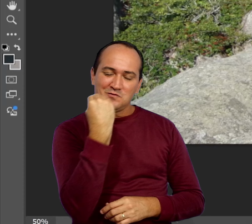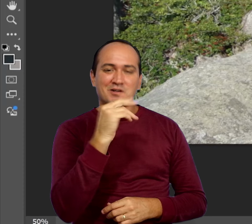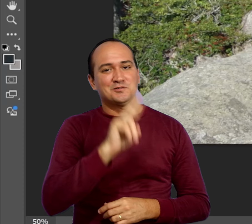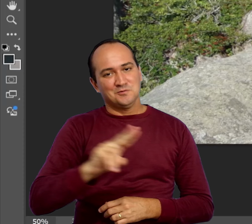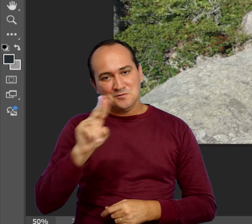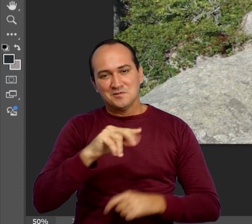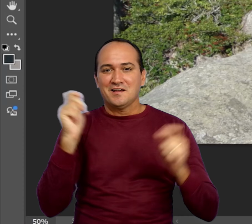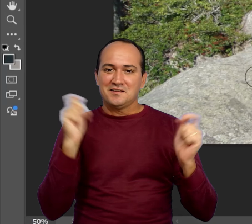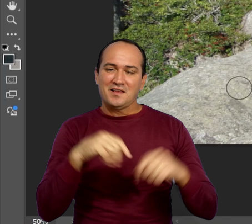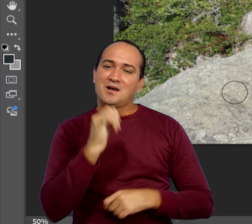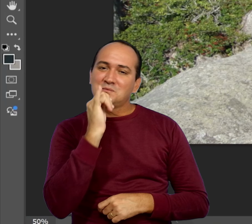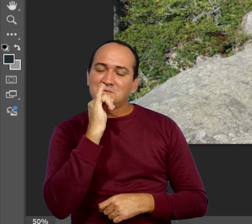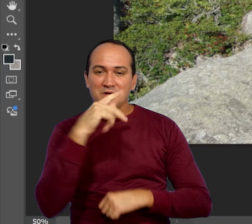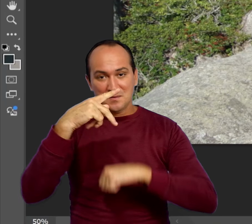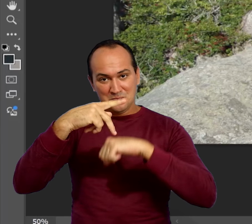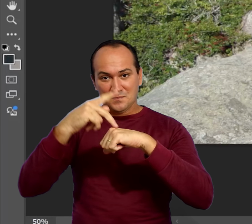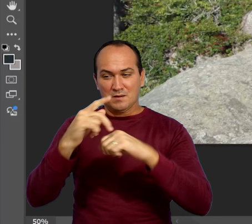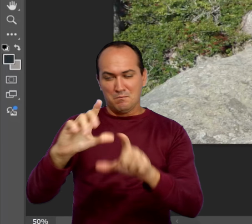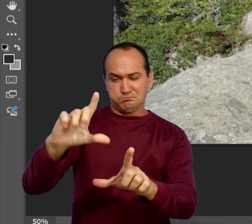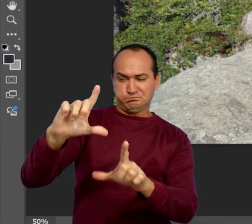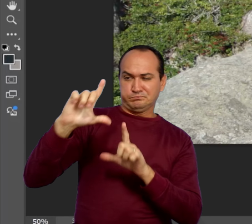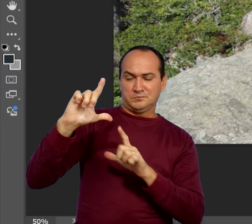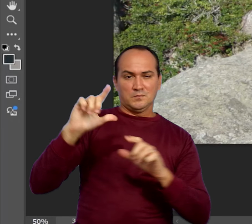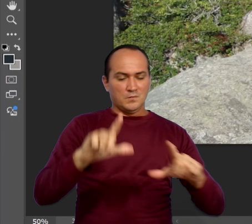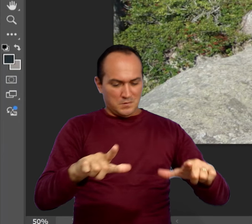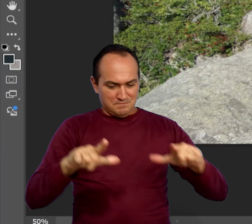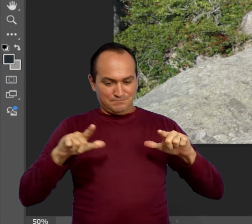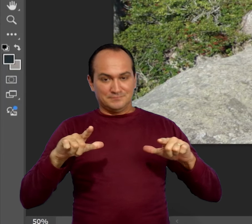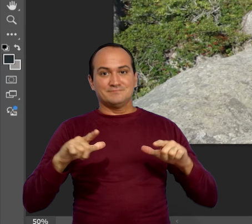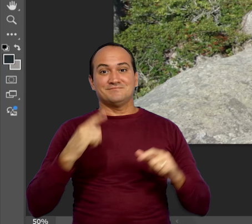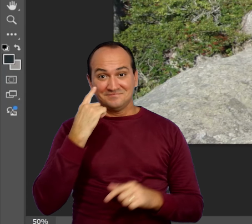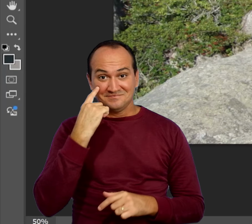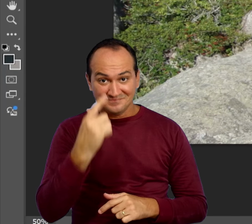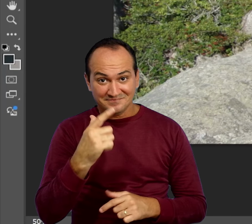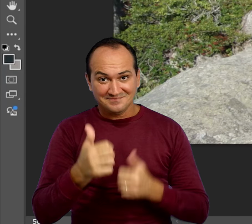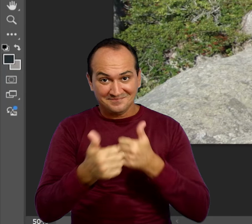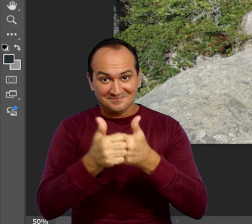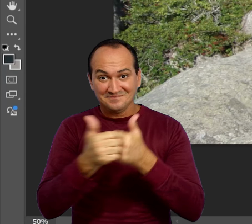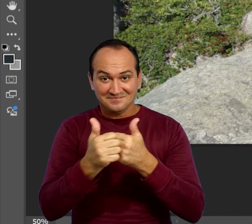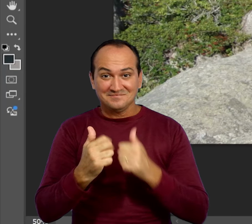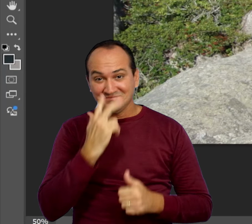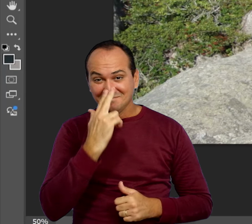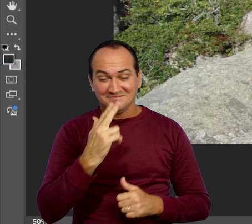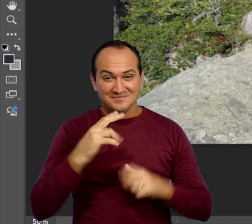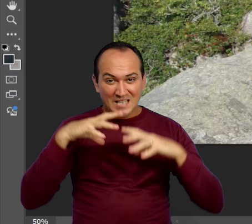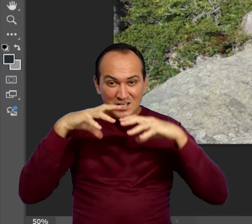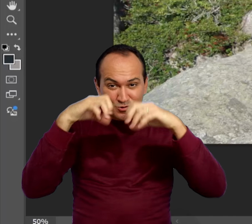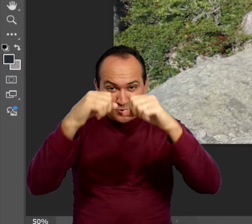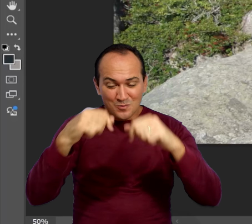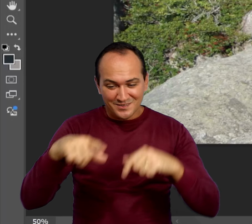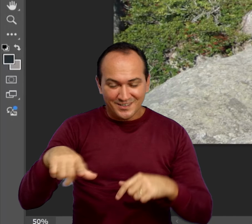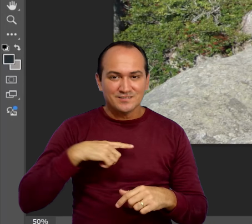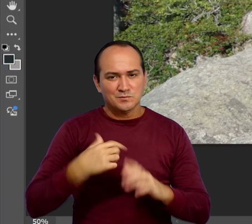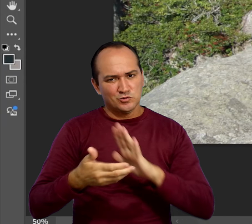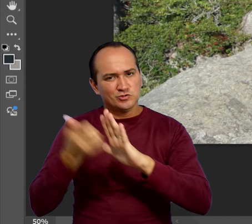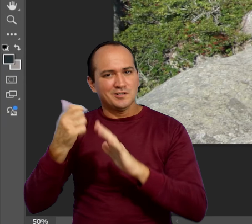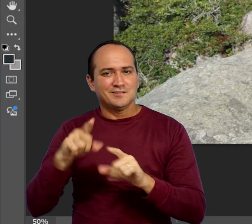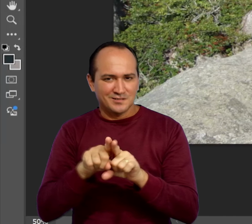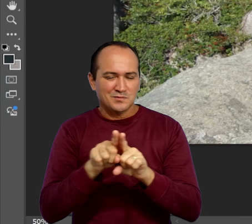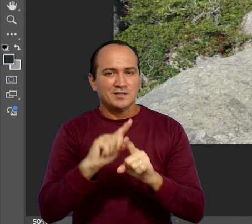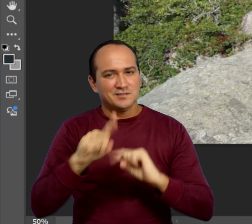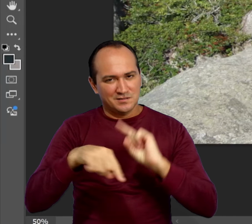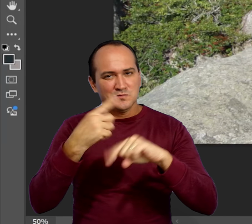Essa parte aqui da rocha, ela está em primeiro plano, ela está bem mais próxima aqui do observador, tanto que está até aparecendo aqui alguma sombra. Depois